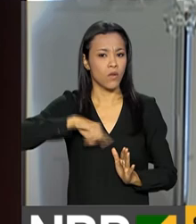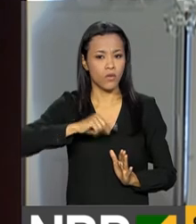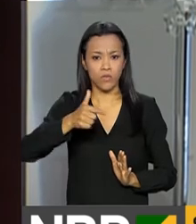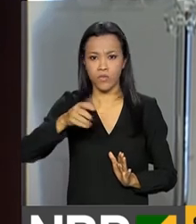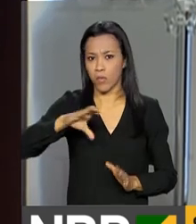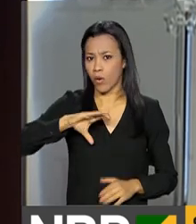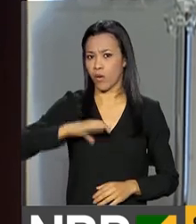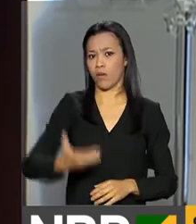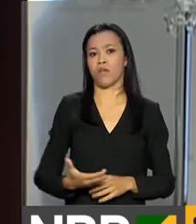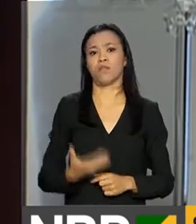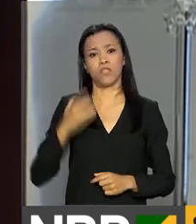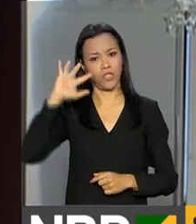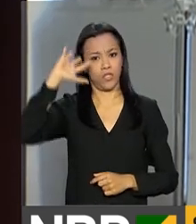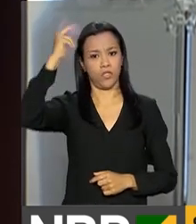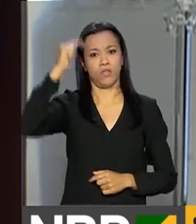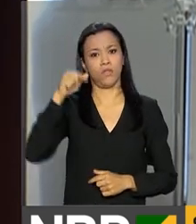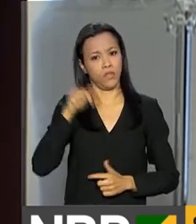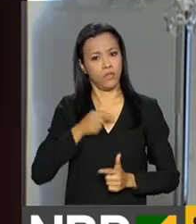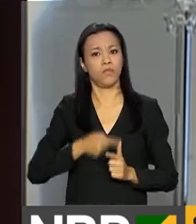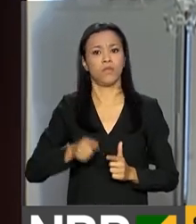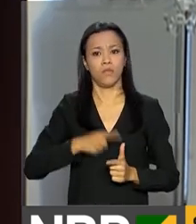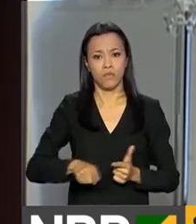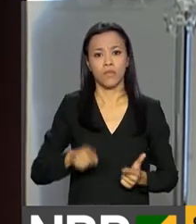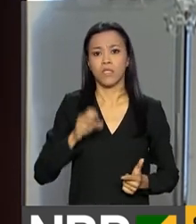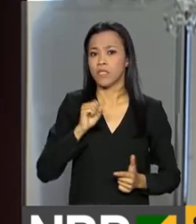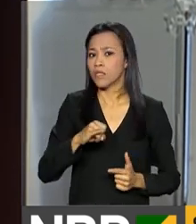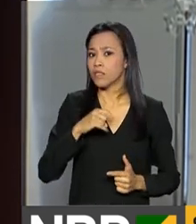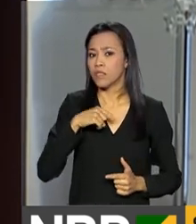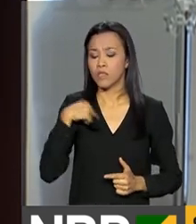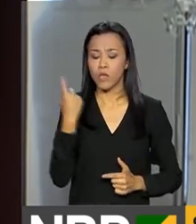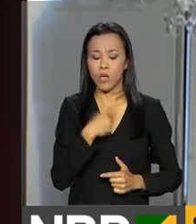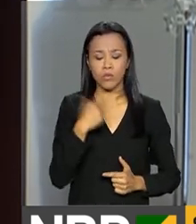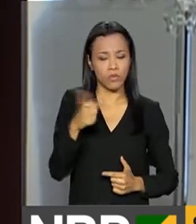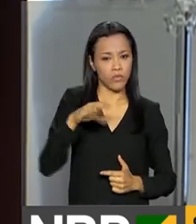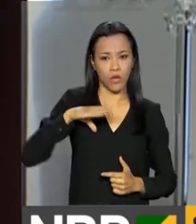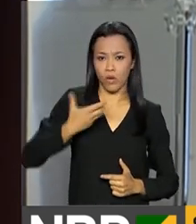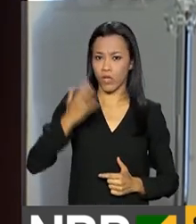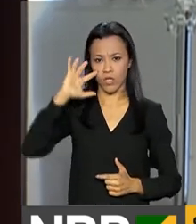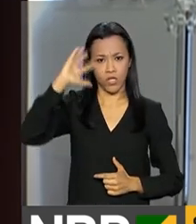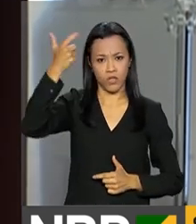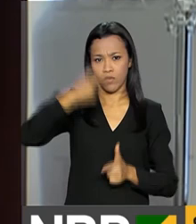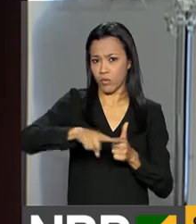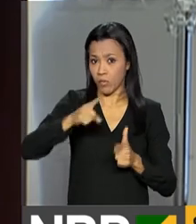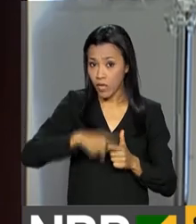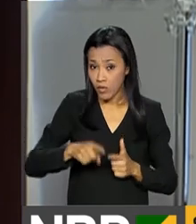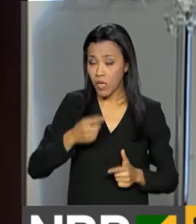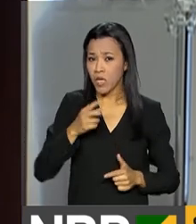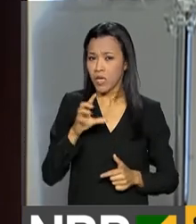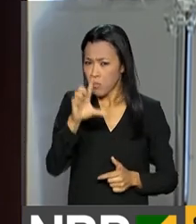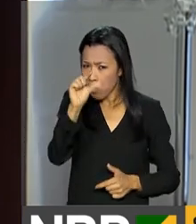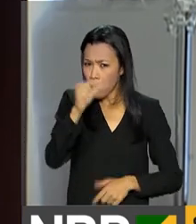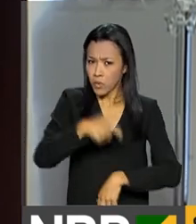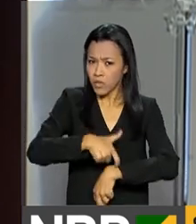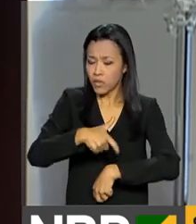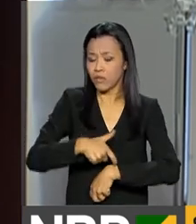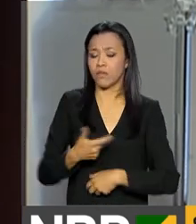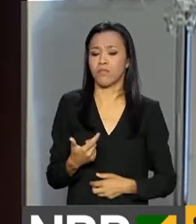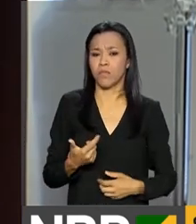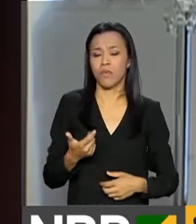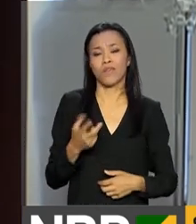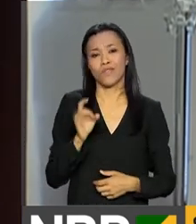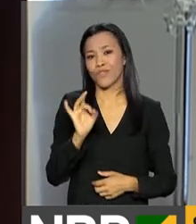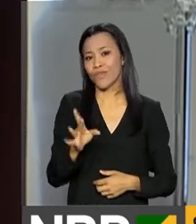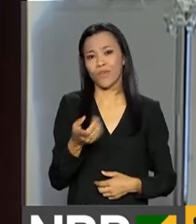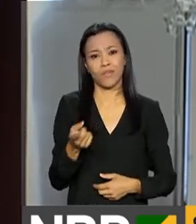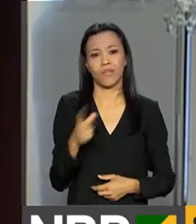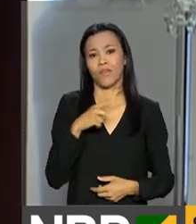coragem de enfrentar esse problema. Se nós não tivermos coragem de enfrentar esse problema, em poucos anos teremos recursos, como eu já disse,